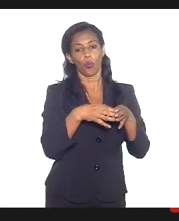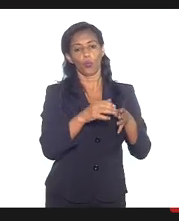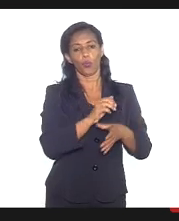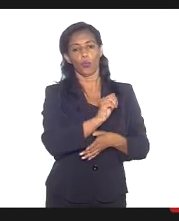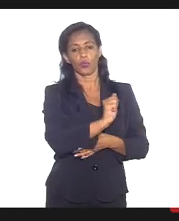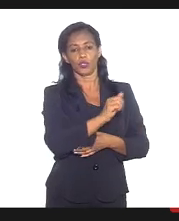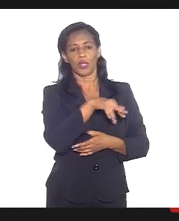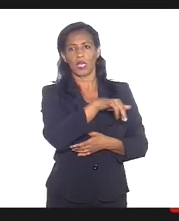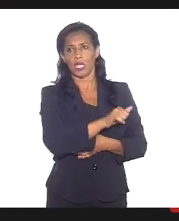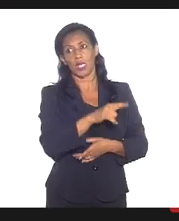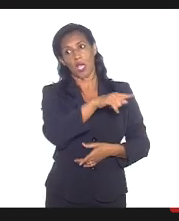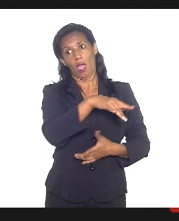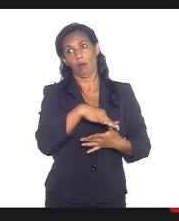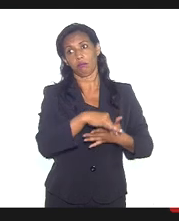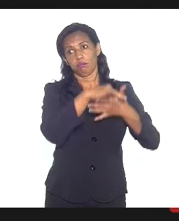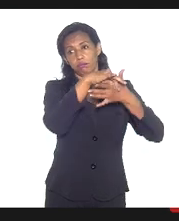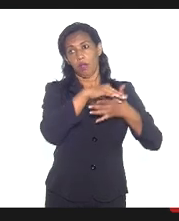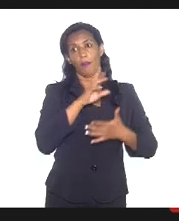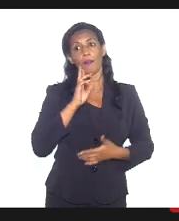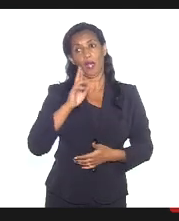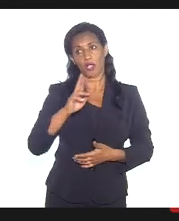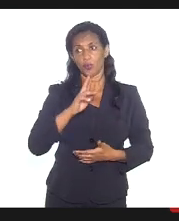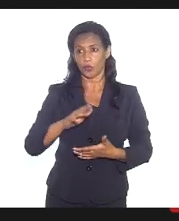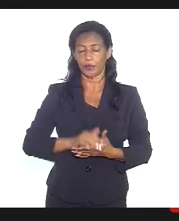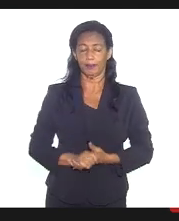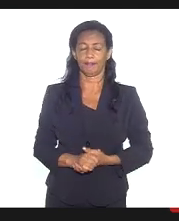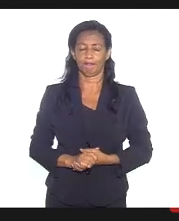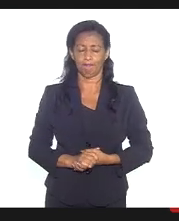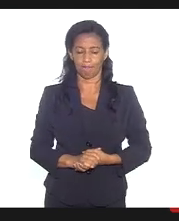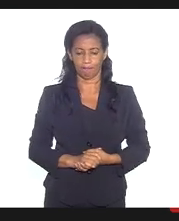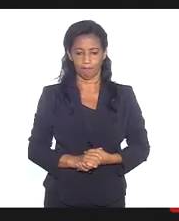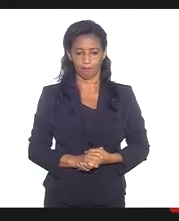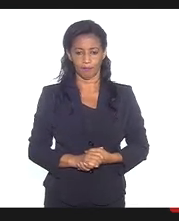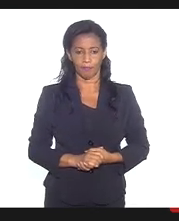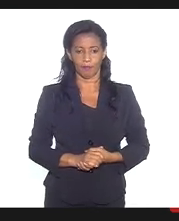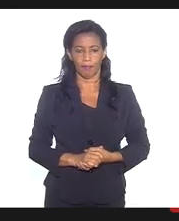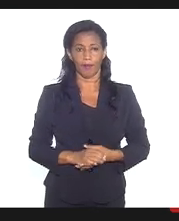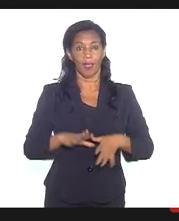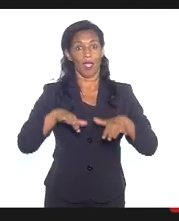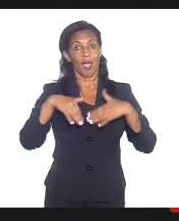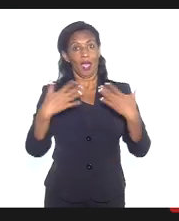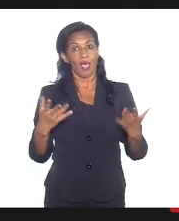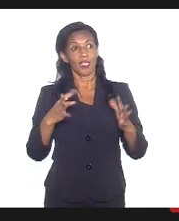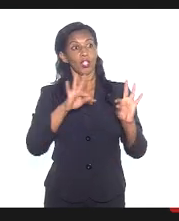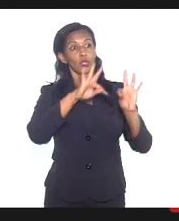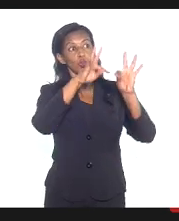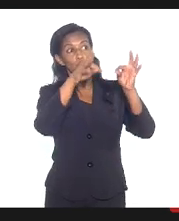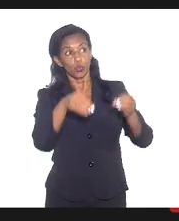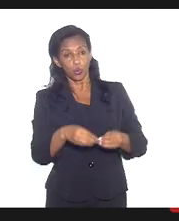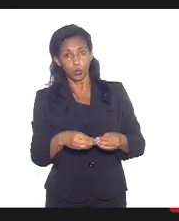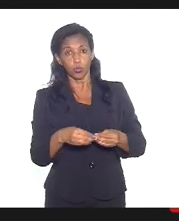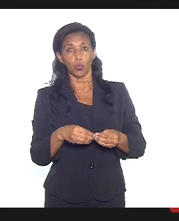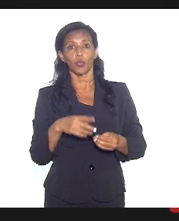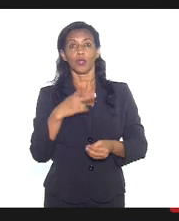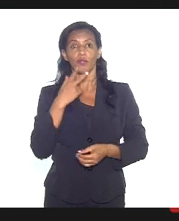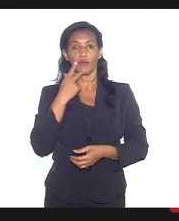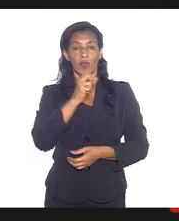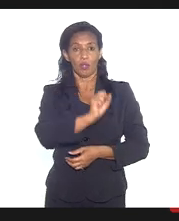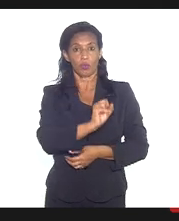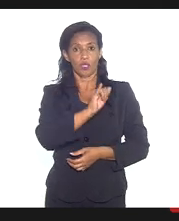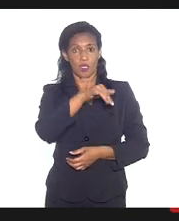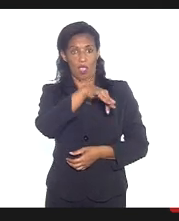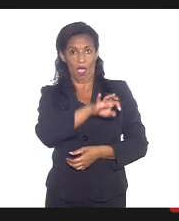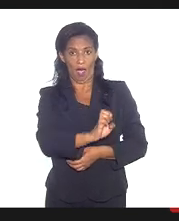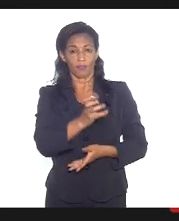vamos dizer assim, indicado para responder sobre isso. E aí, tudo aquilo que você reproduzir no CIAF, no que diz respeito ao